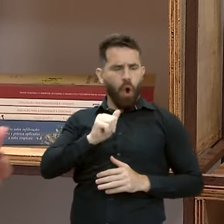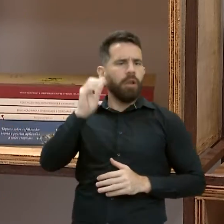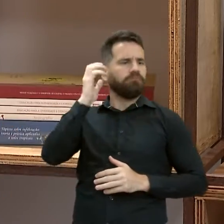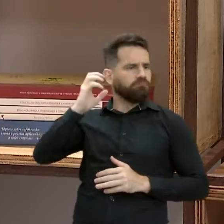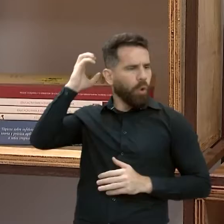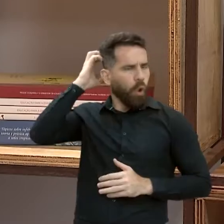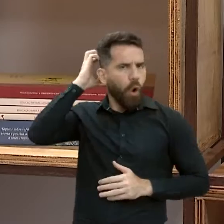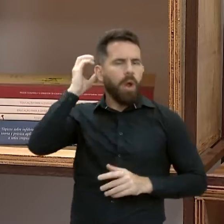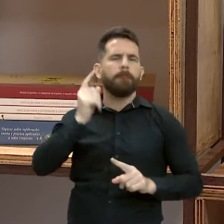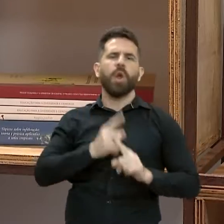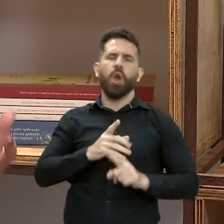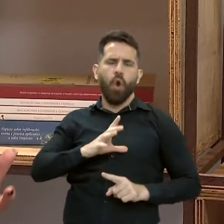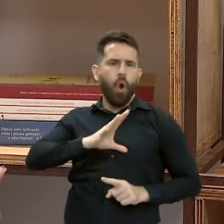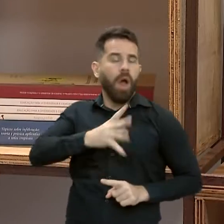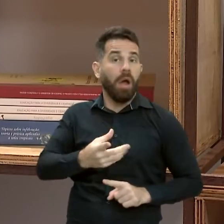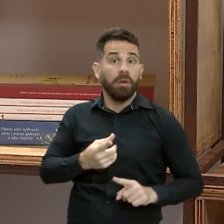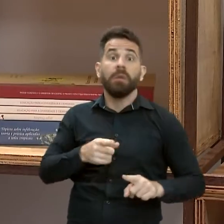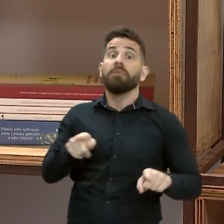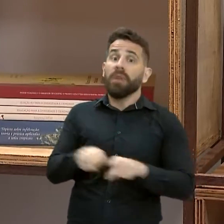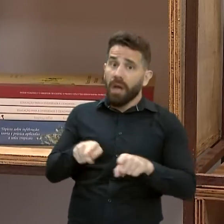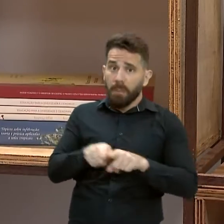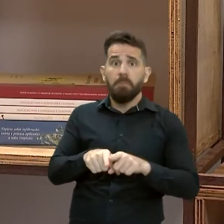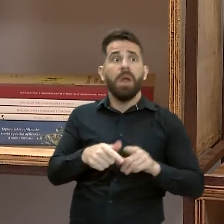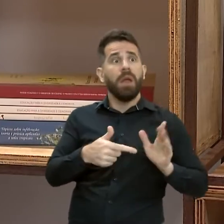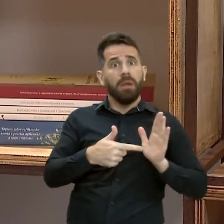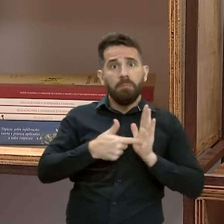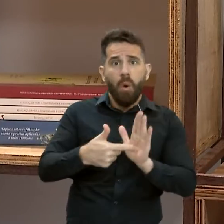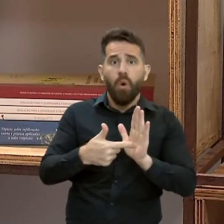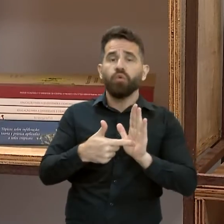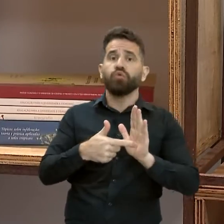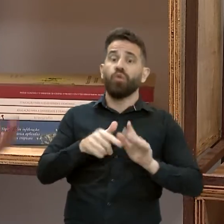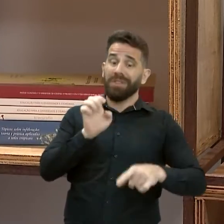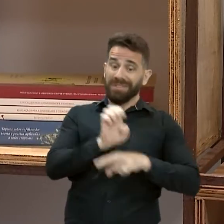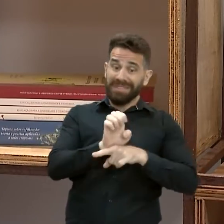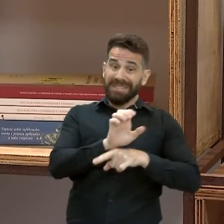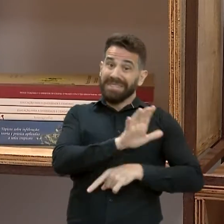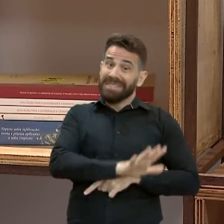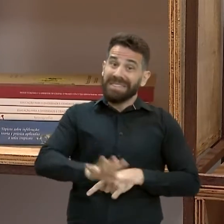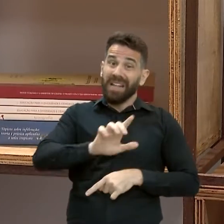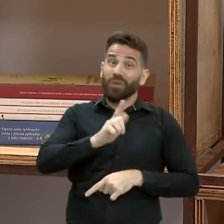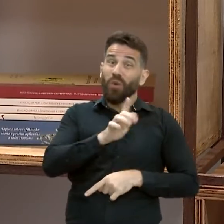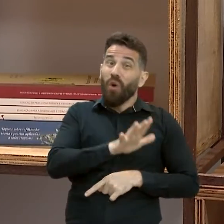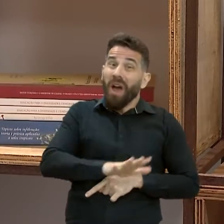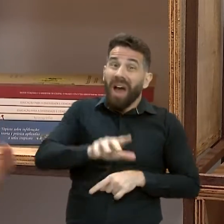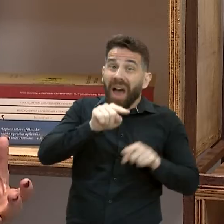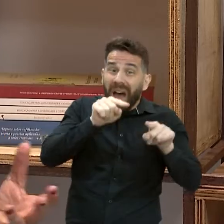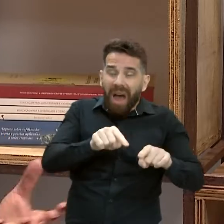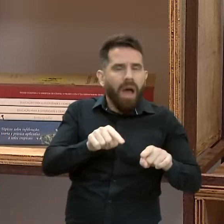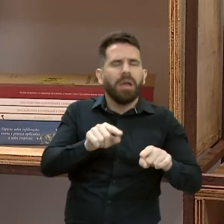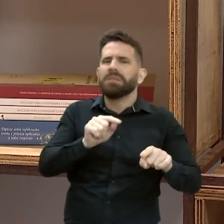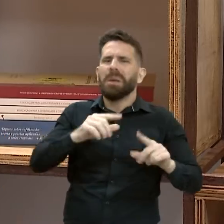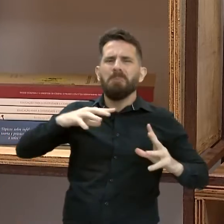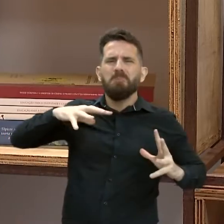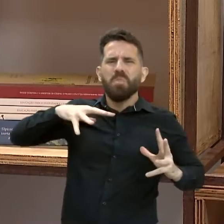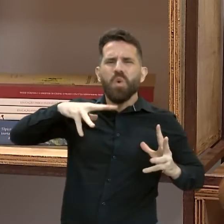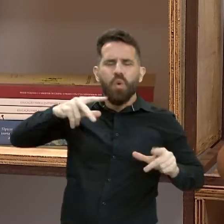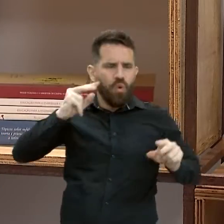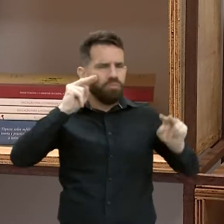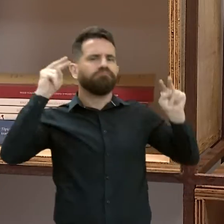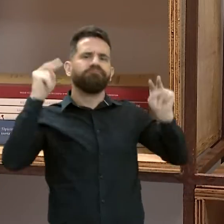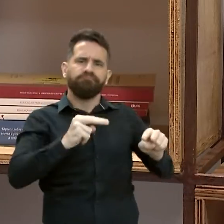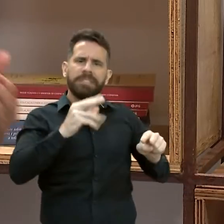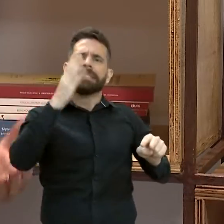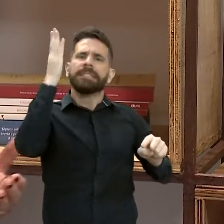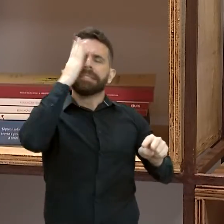suas fronteiras, para além da Serra Dourada, e Goiás no mundo. Hoje, quando você visita outras